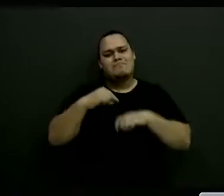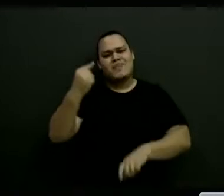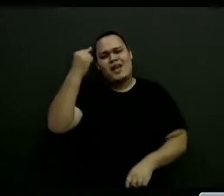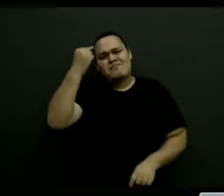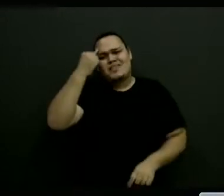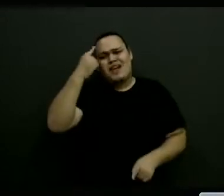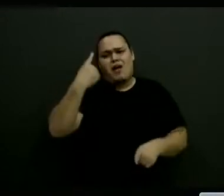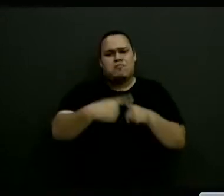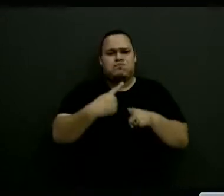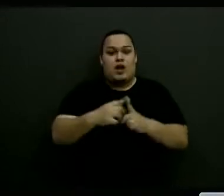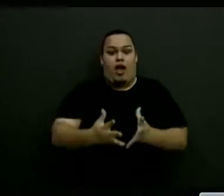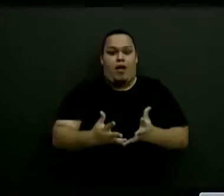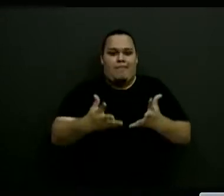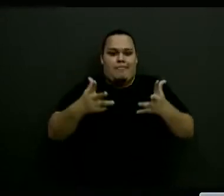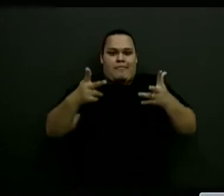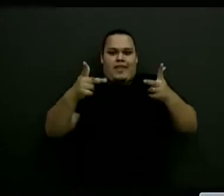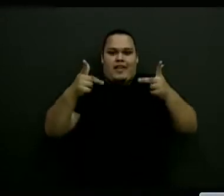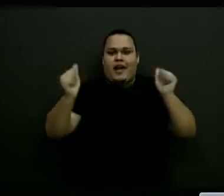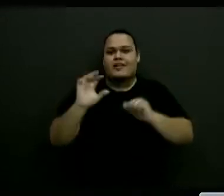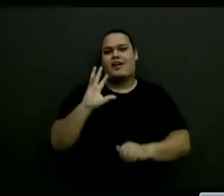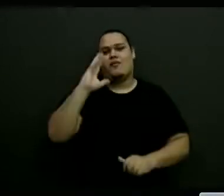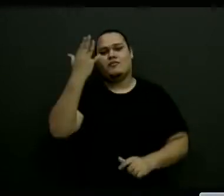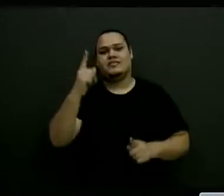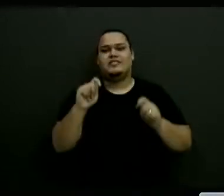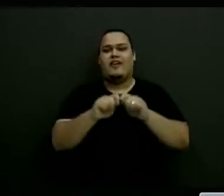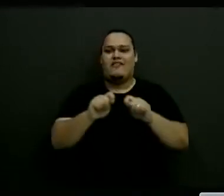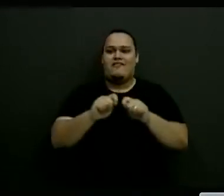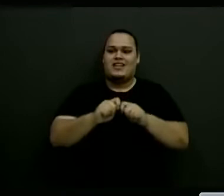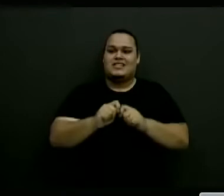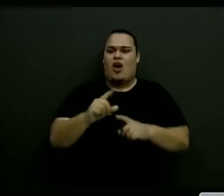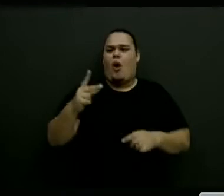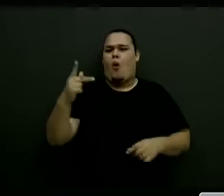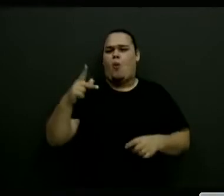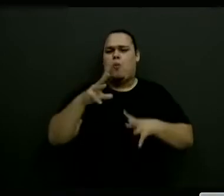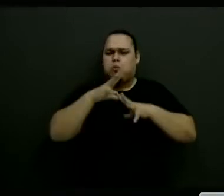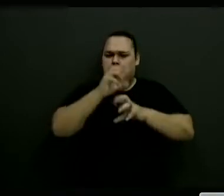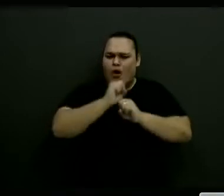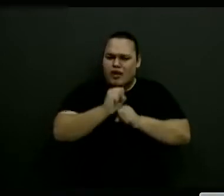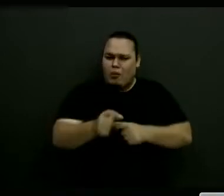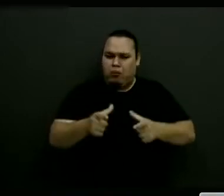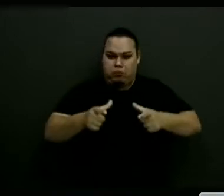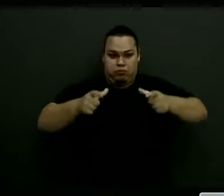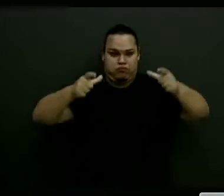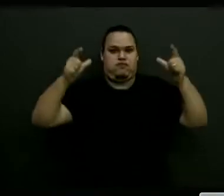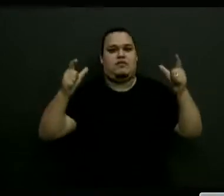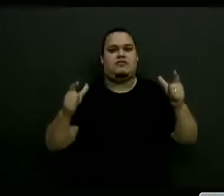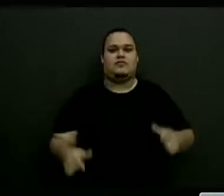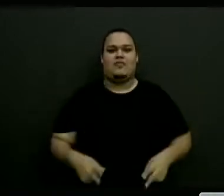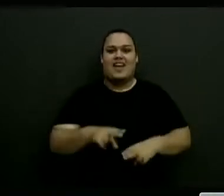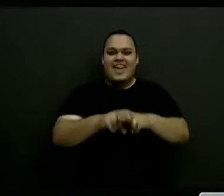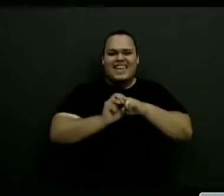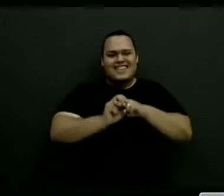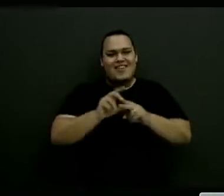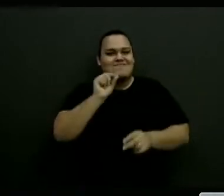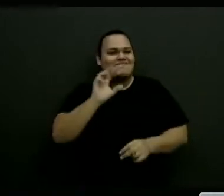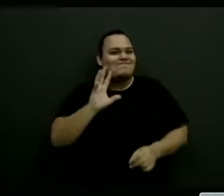do batismo que pregou João, como Deus ungiu com o Espírito Santo e com poder